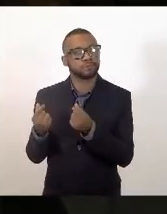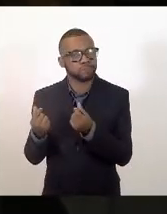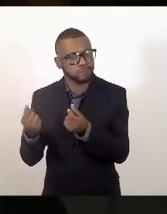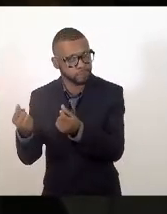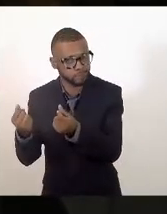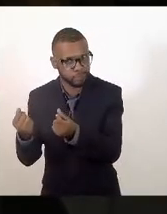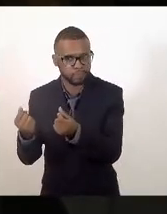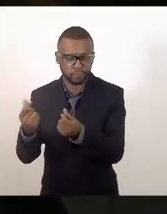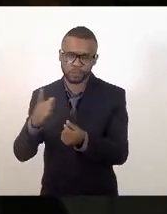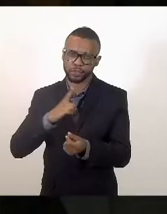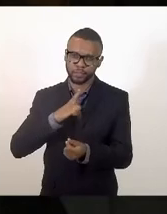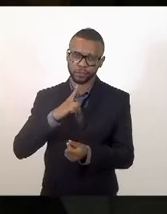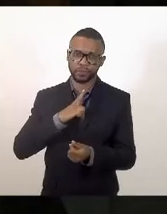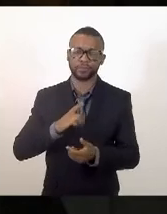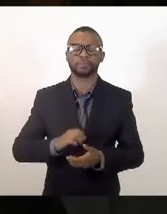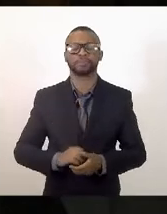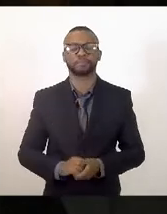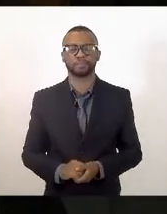corrupção.